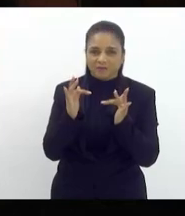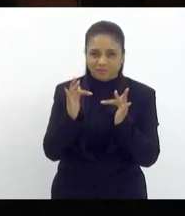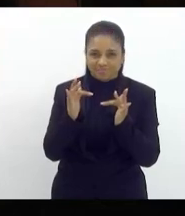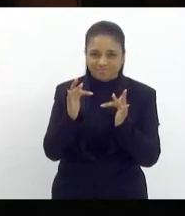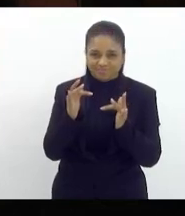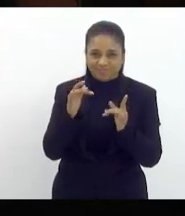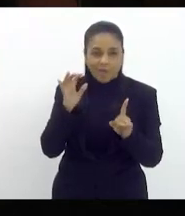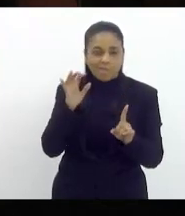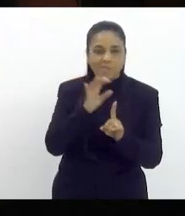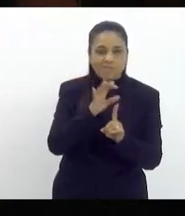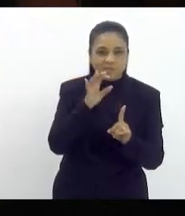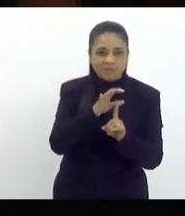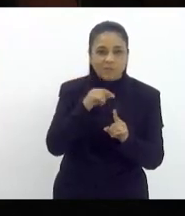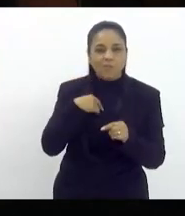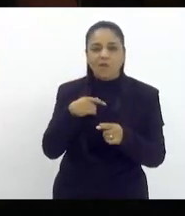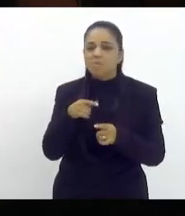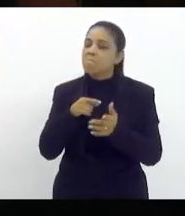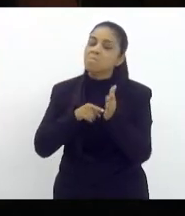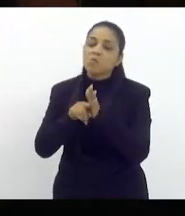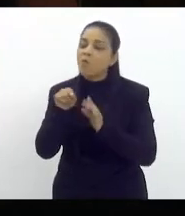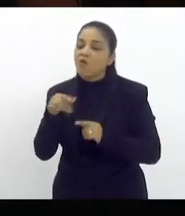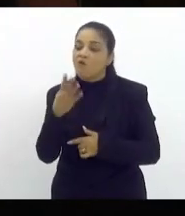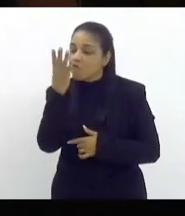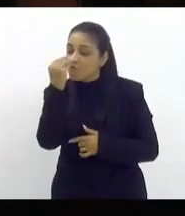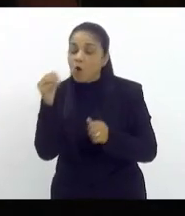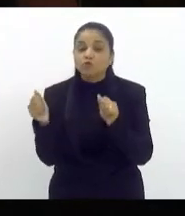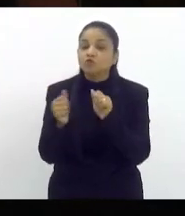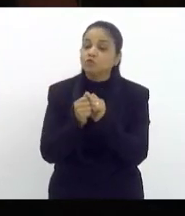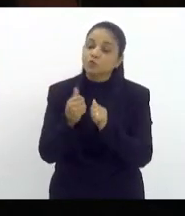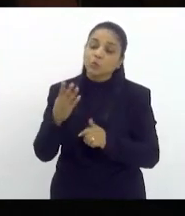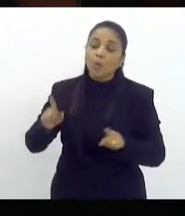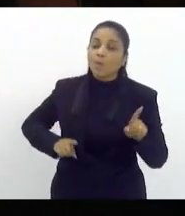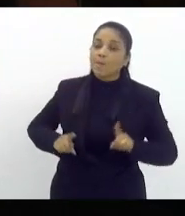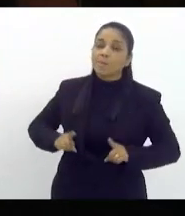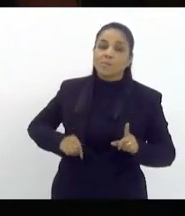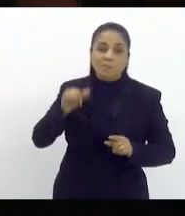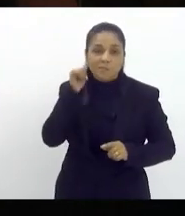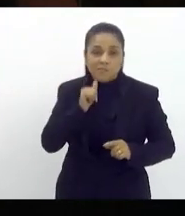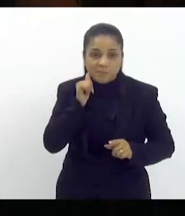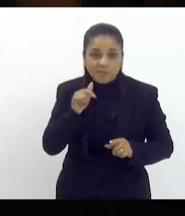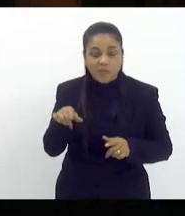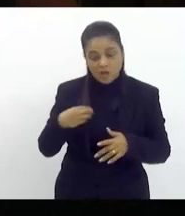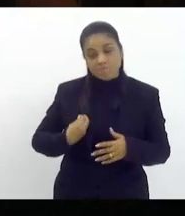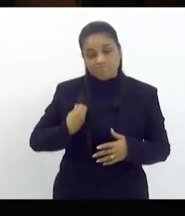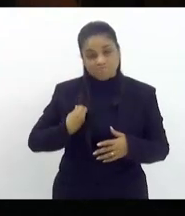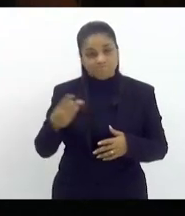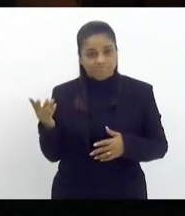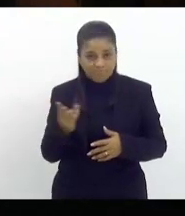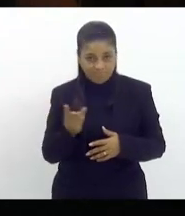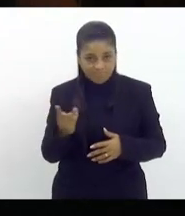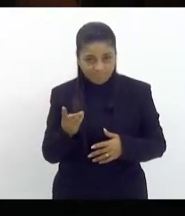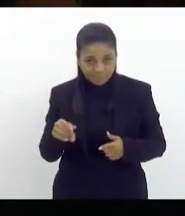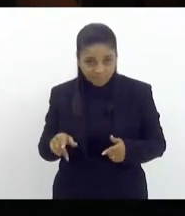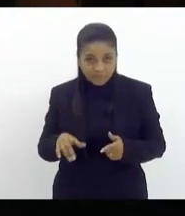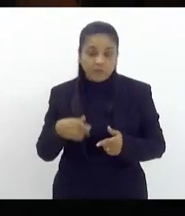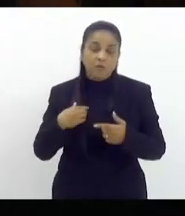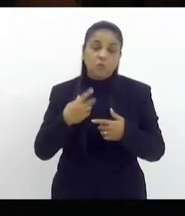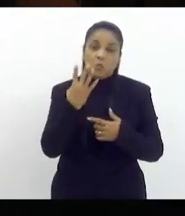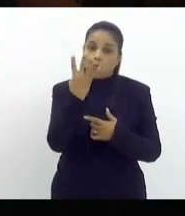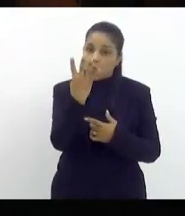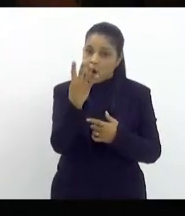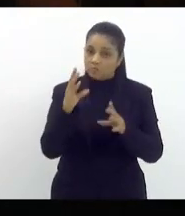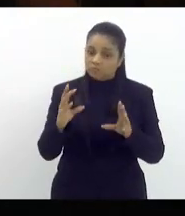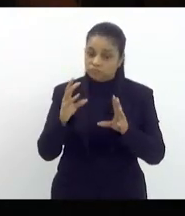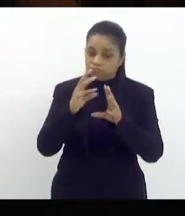questionava fotos dela com a prima felizmente essas vítimas sobreviveram são quatro cidades então que